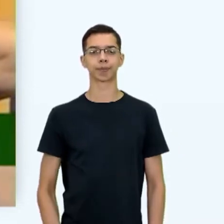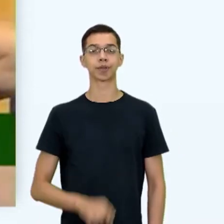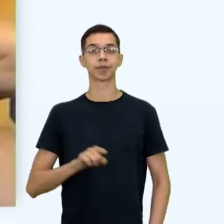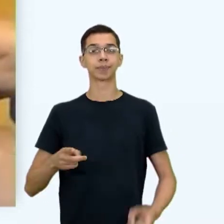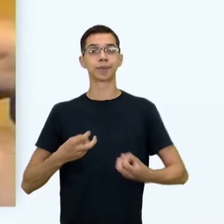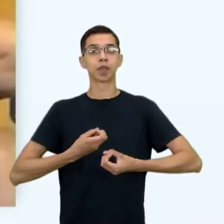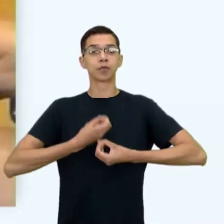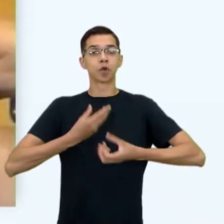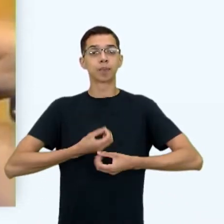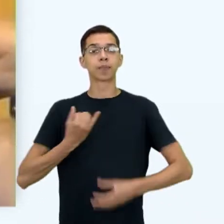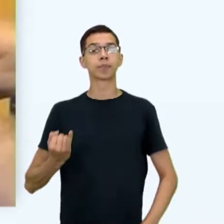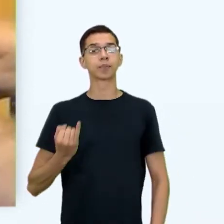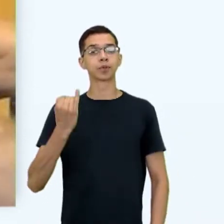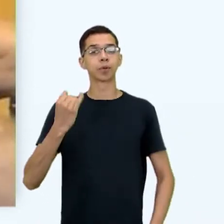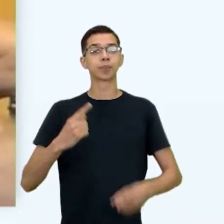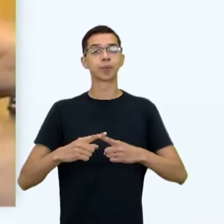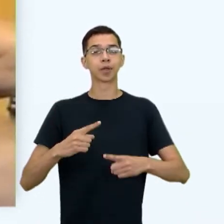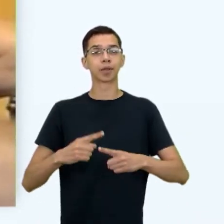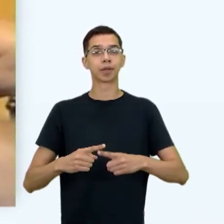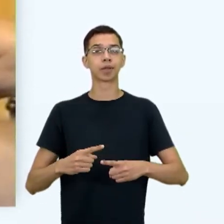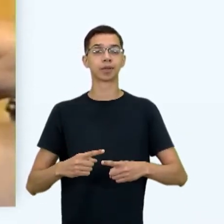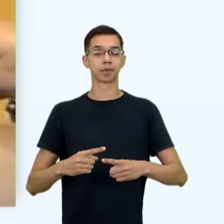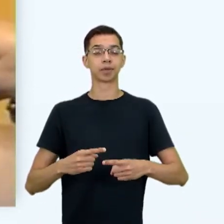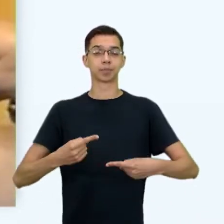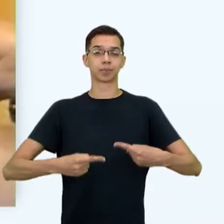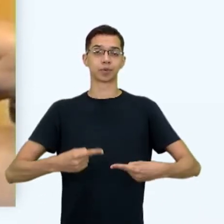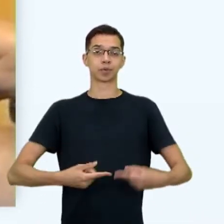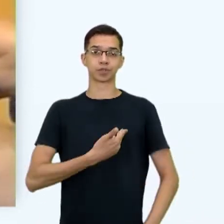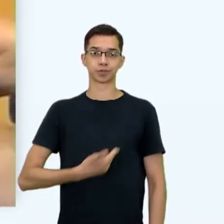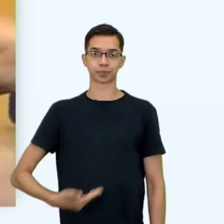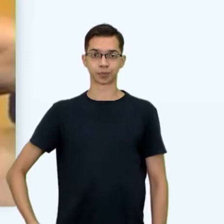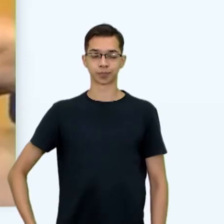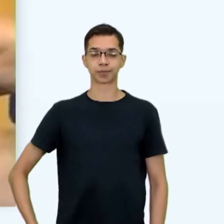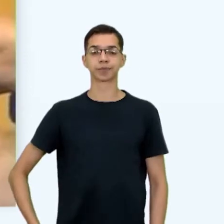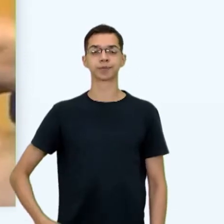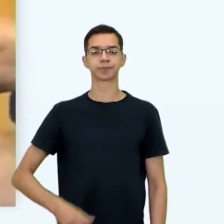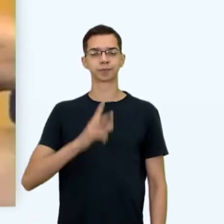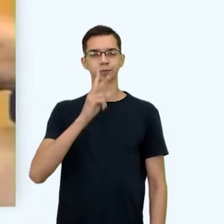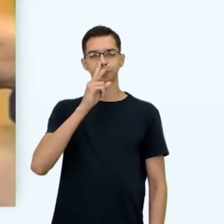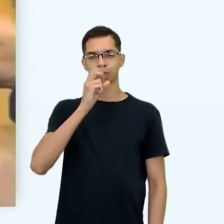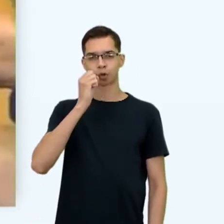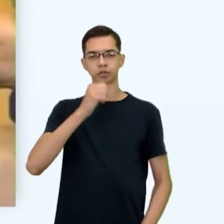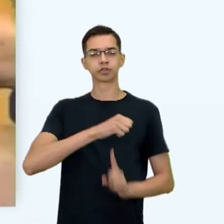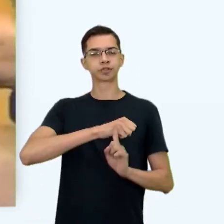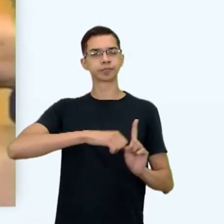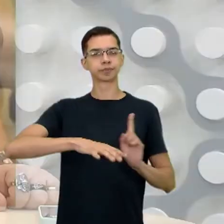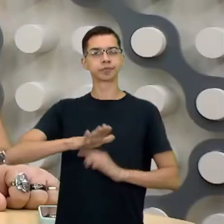informações venha se transformar em políticas públicas em prol da própria sociedade.